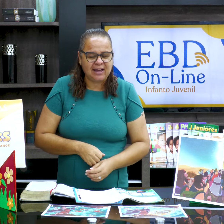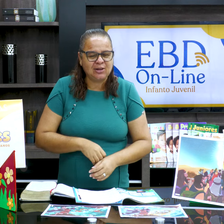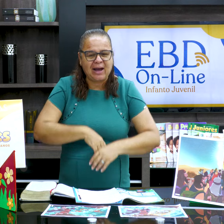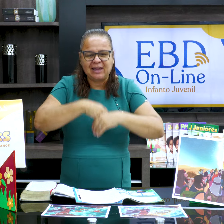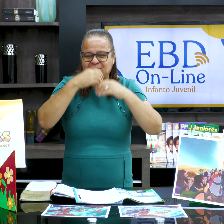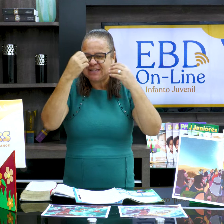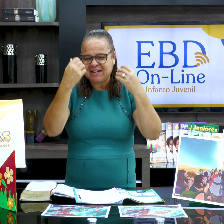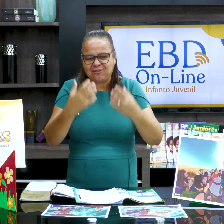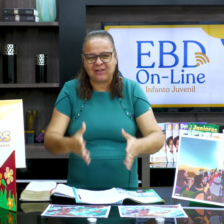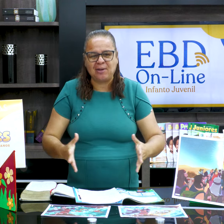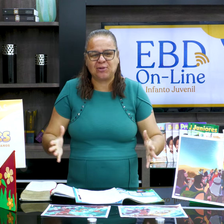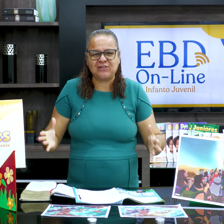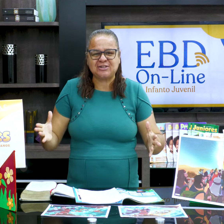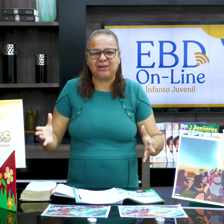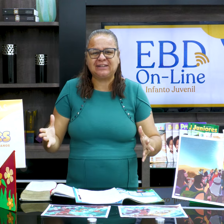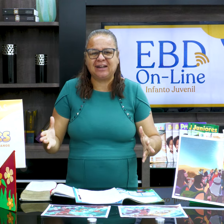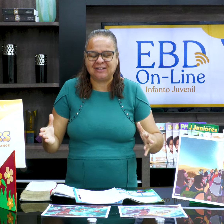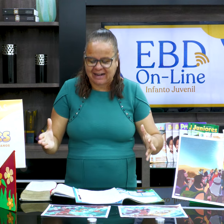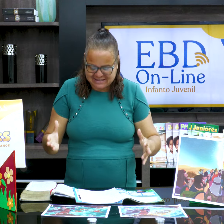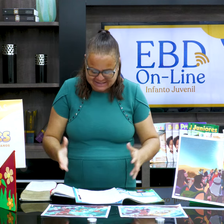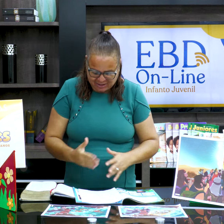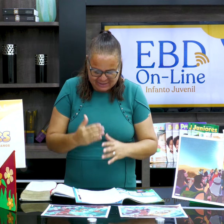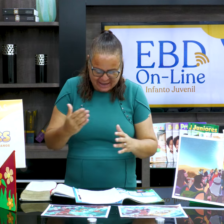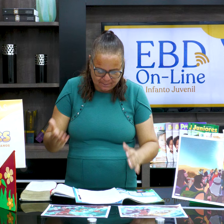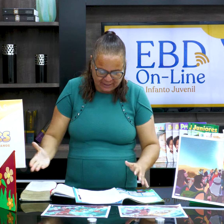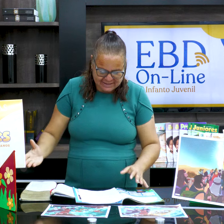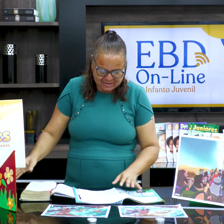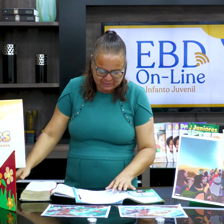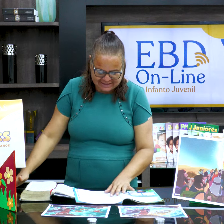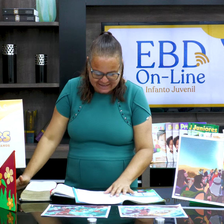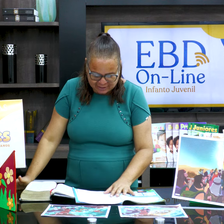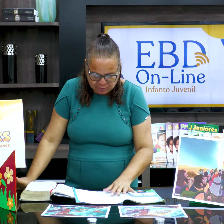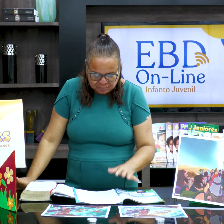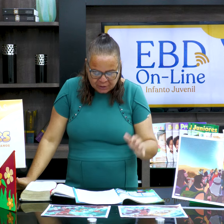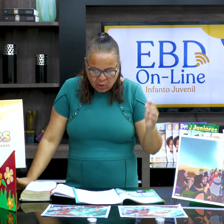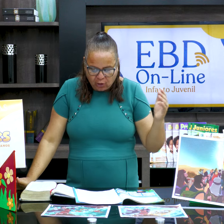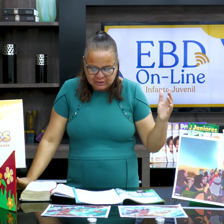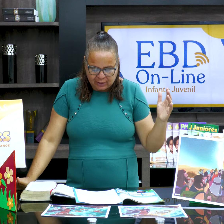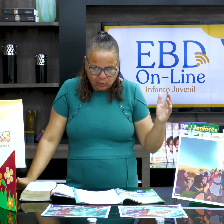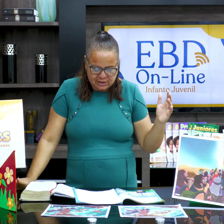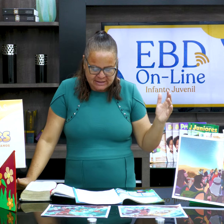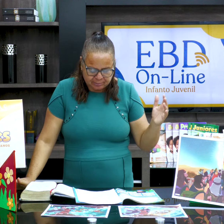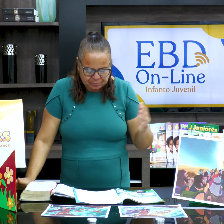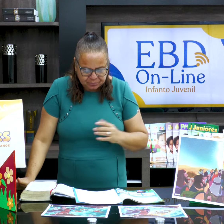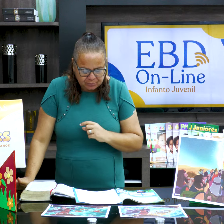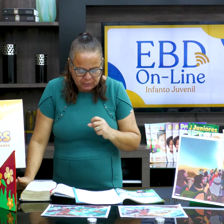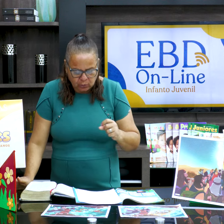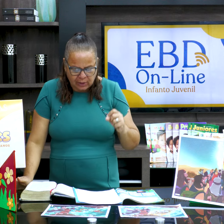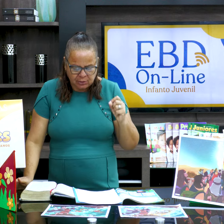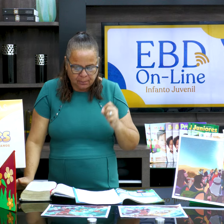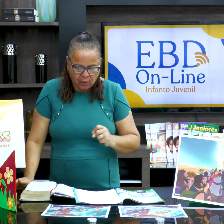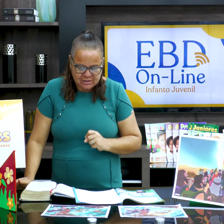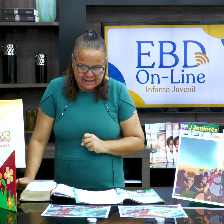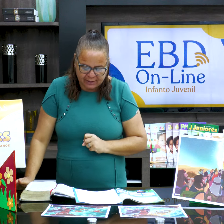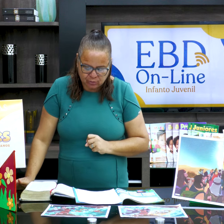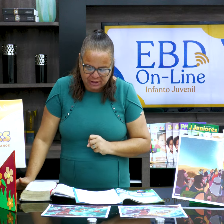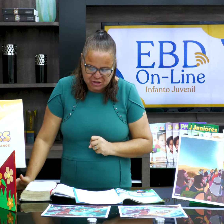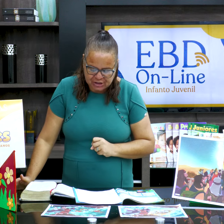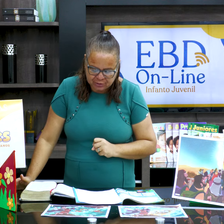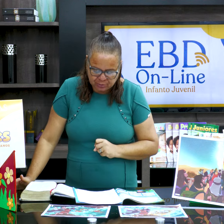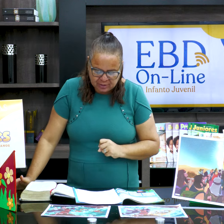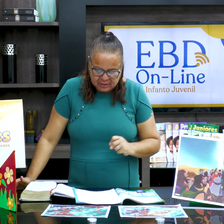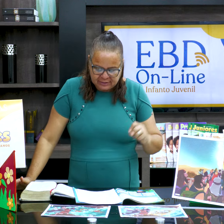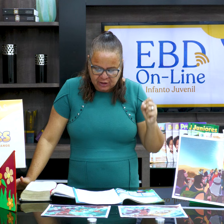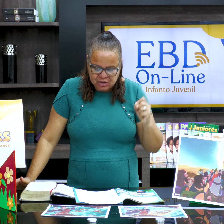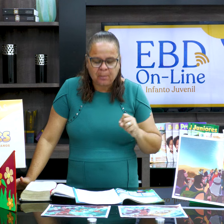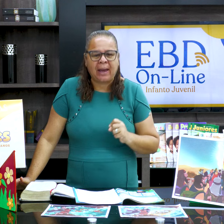nós então aí você já vai Professor entrando na lição e é Bênção Tá certo outra coisa quando povo saiu do